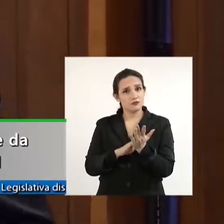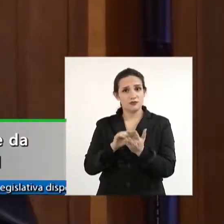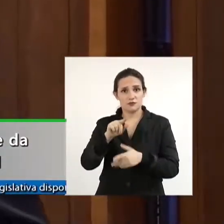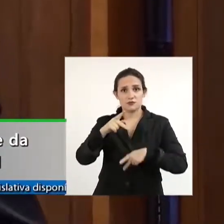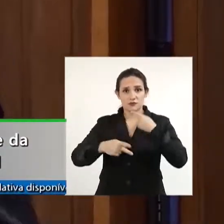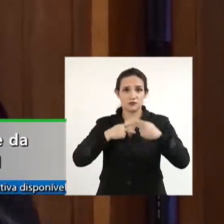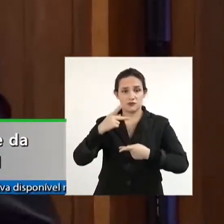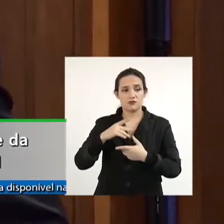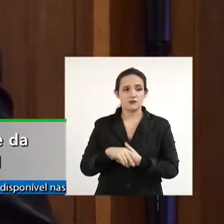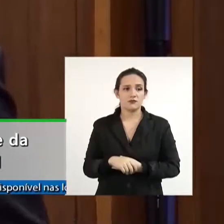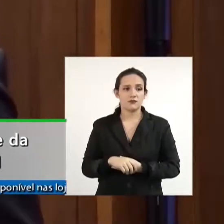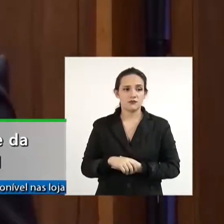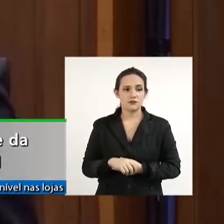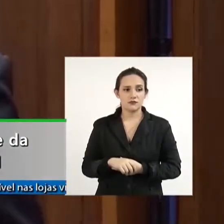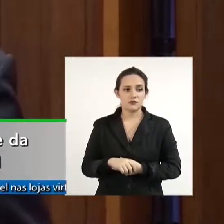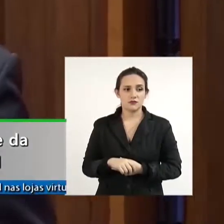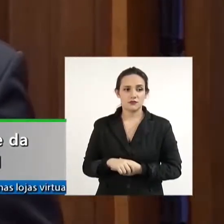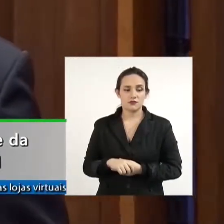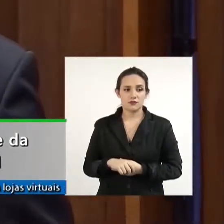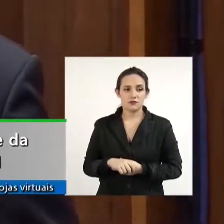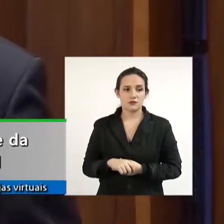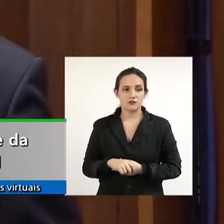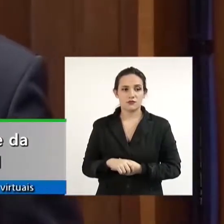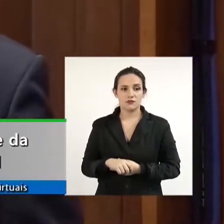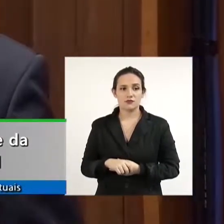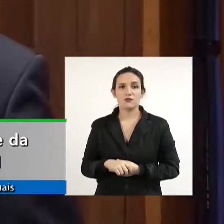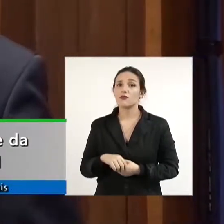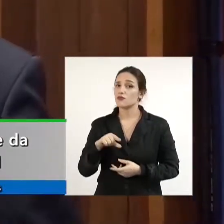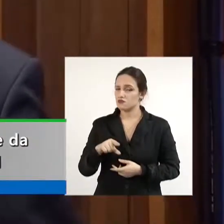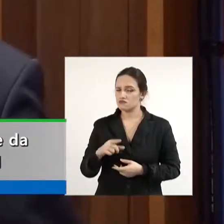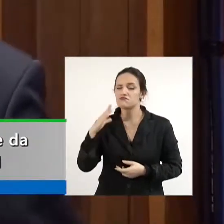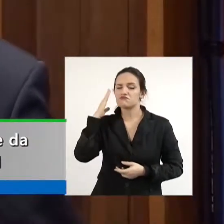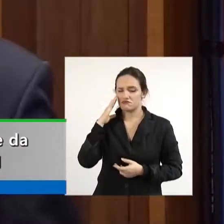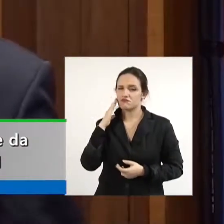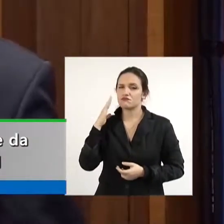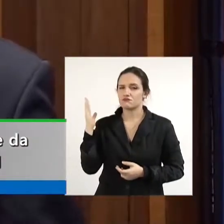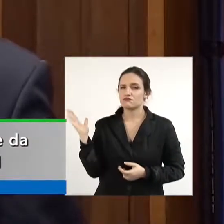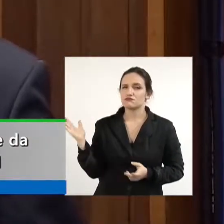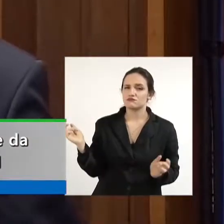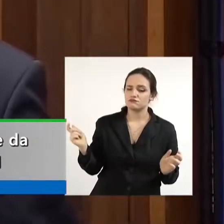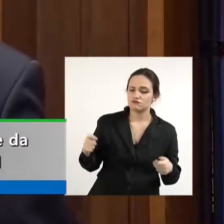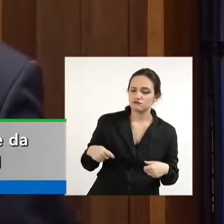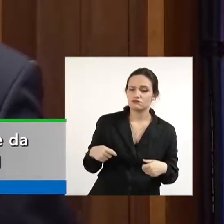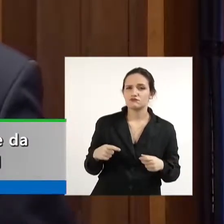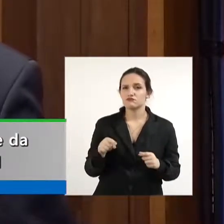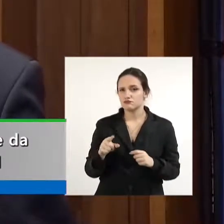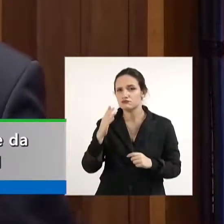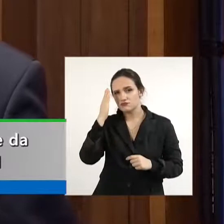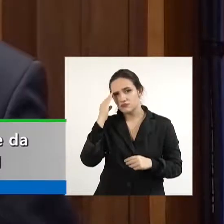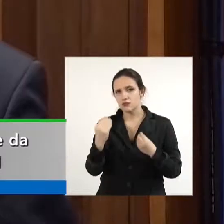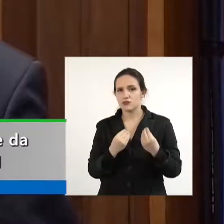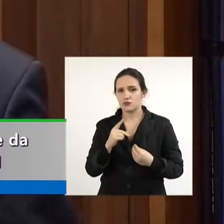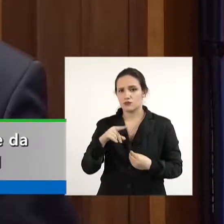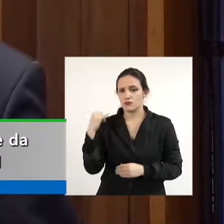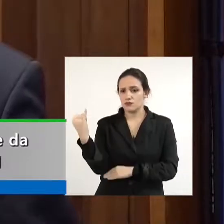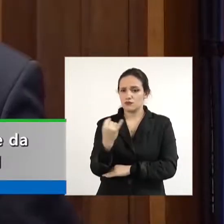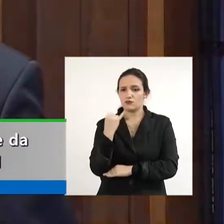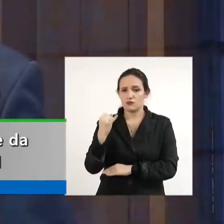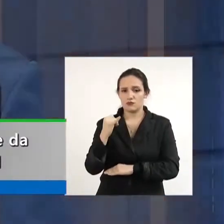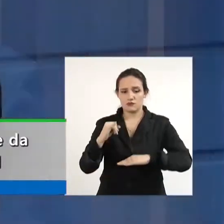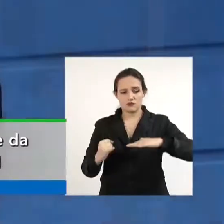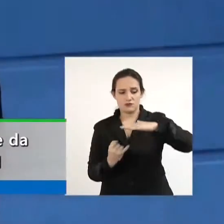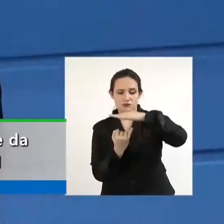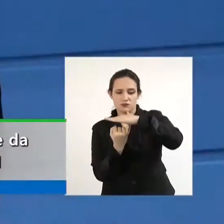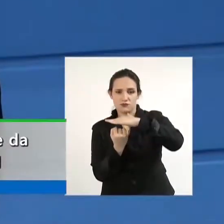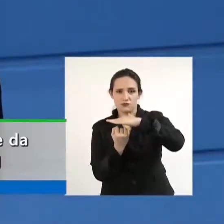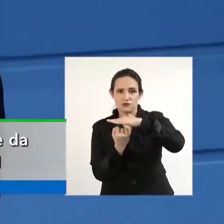pronunciamento. Realmente, Vossa Excelência coloca aqui com muita propriedade a importância do trabalho das